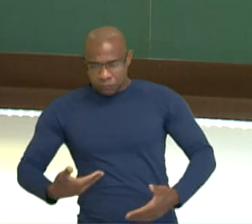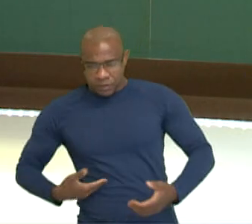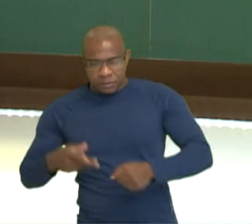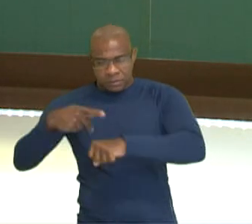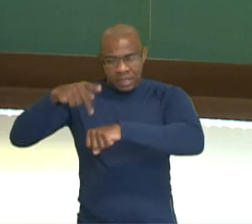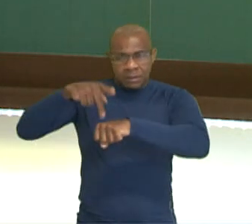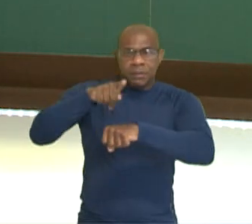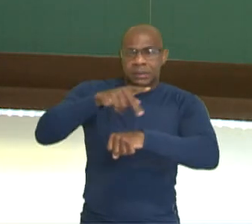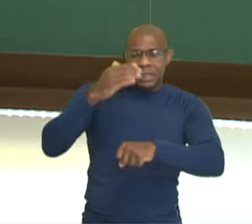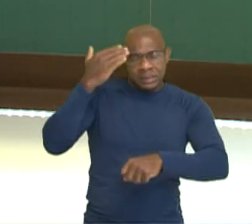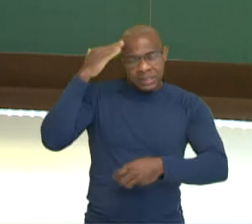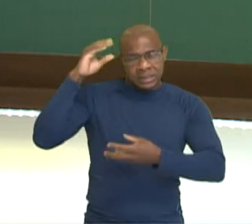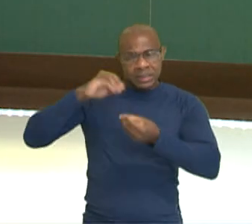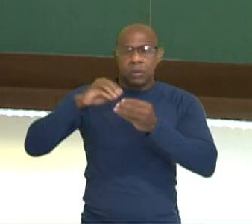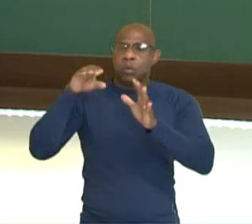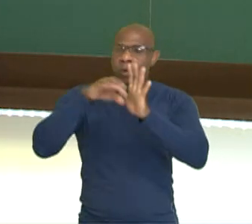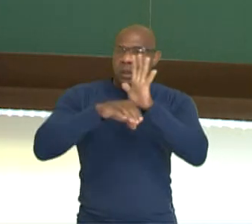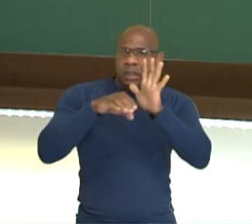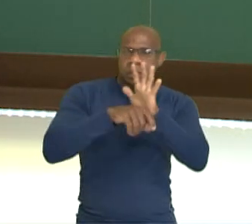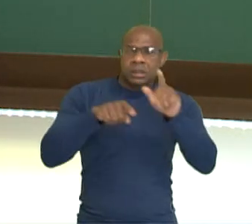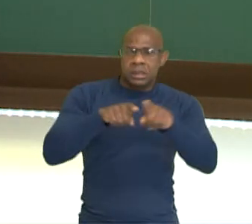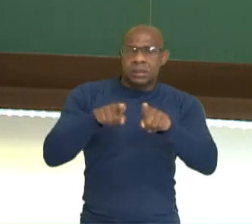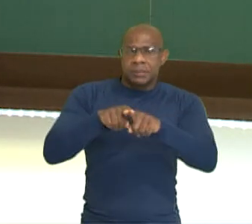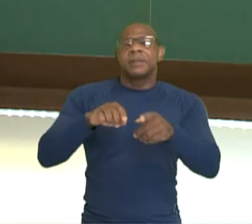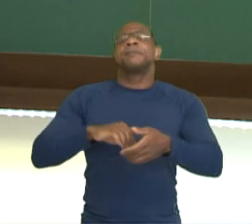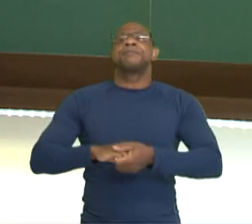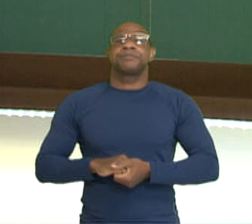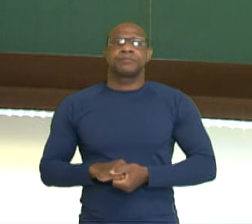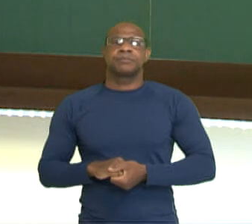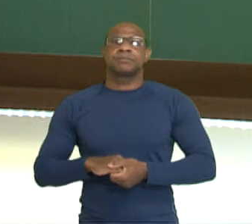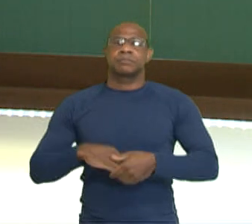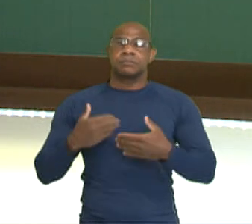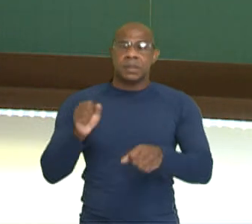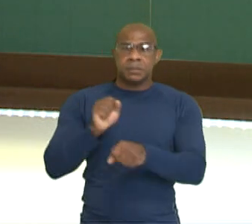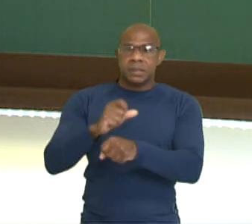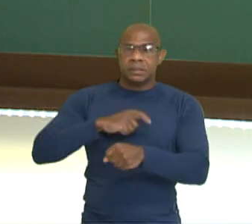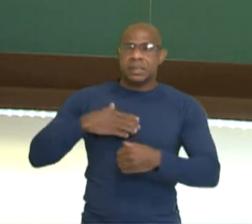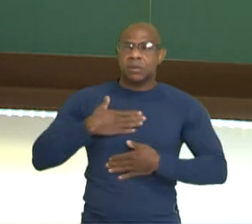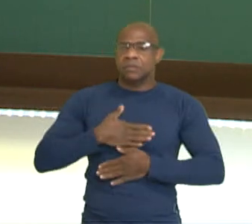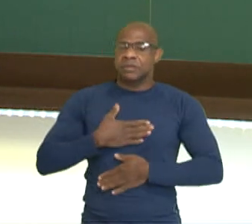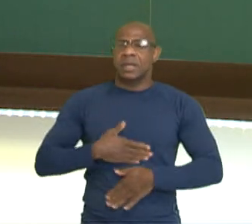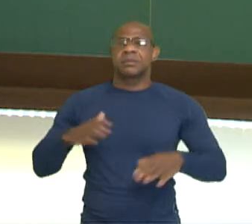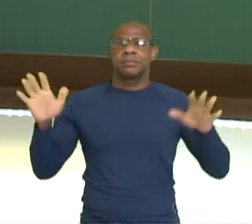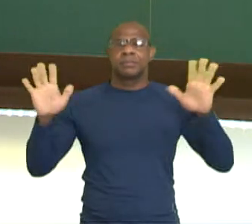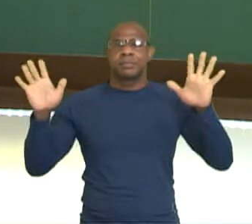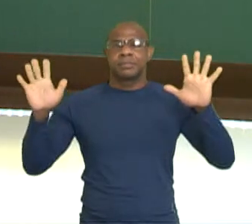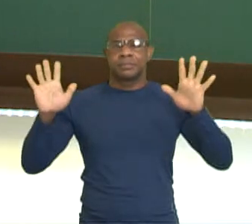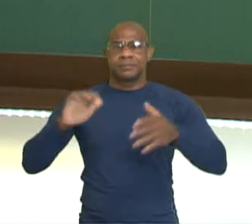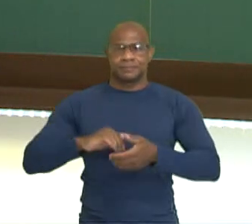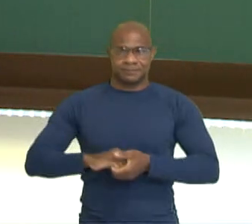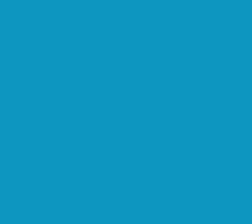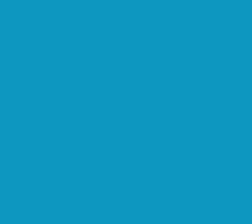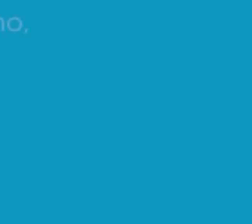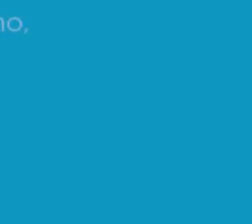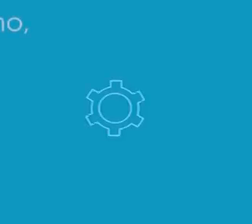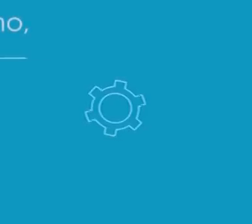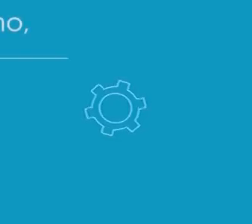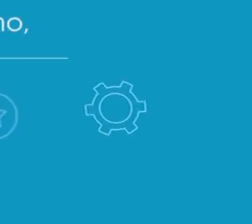esse instinto e esse conceito do nacionalismo em termos mundiais. Espero que vocês tenham gostado. Até o próximo encontro.